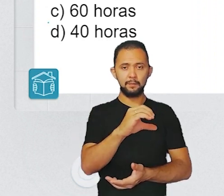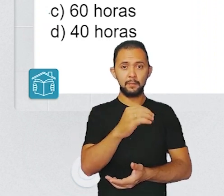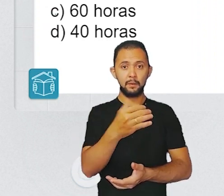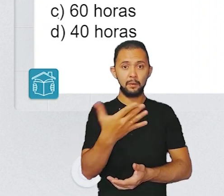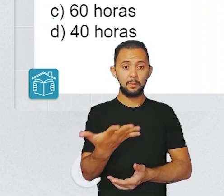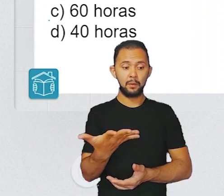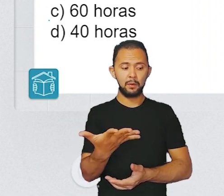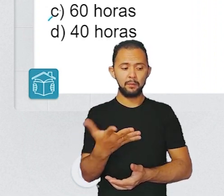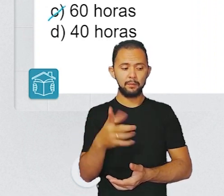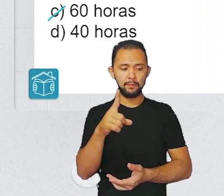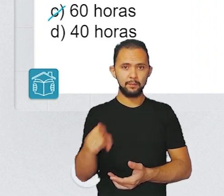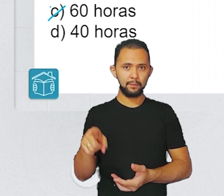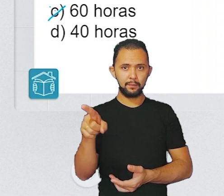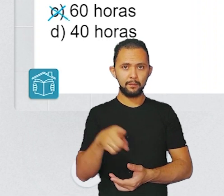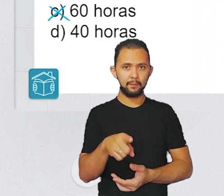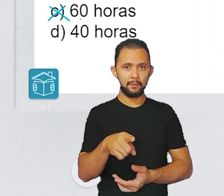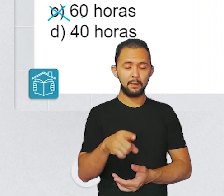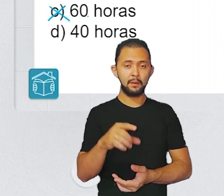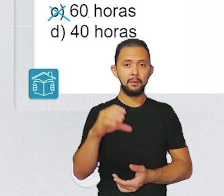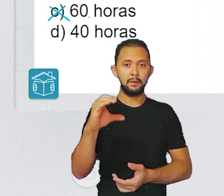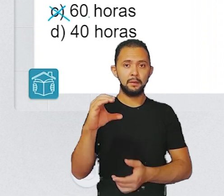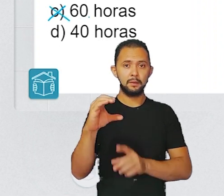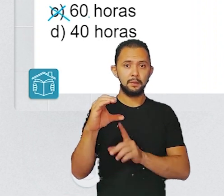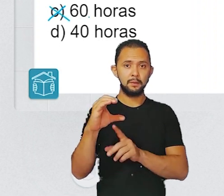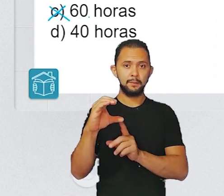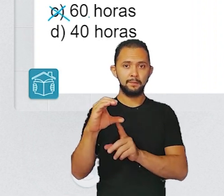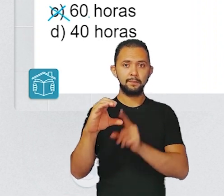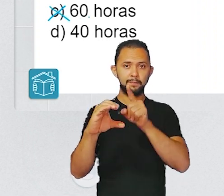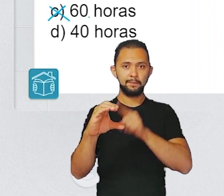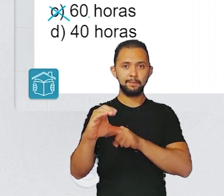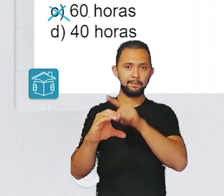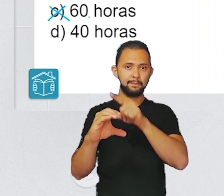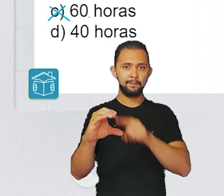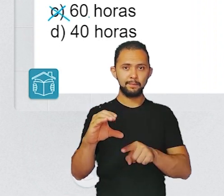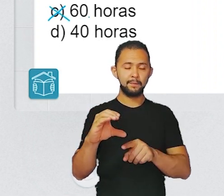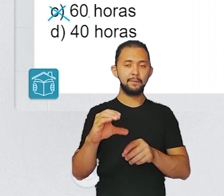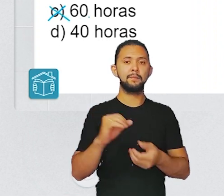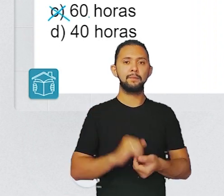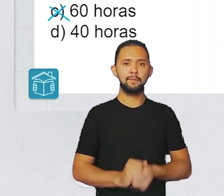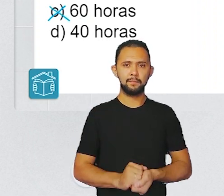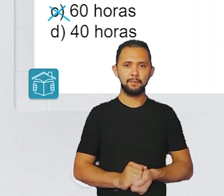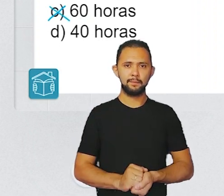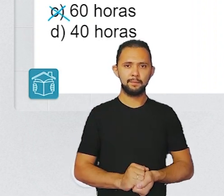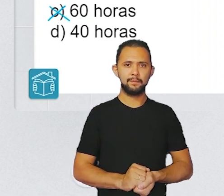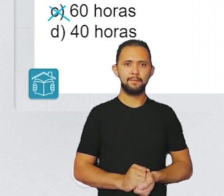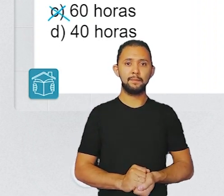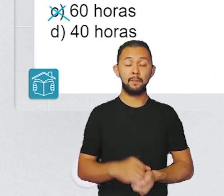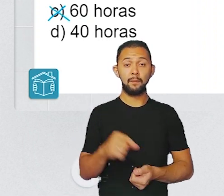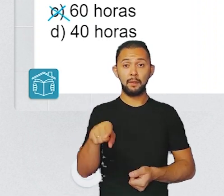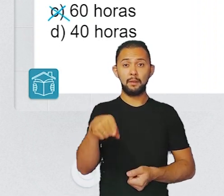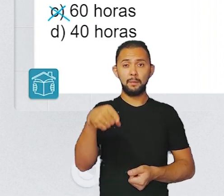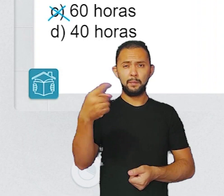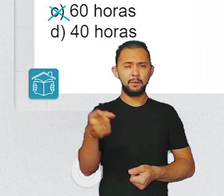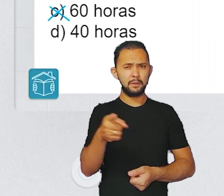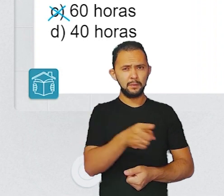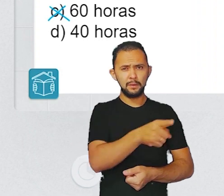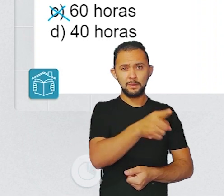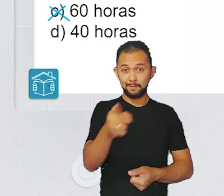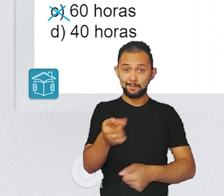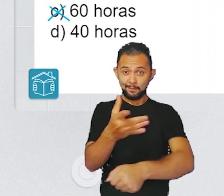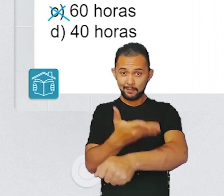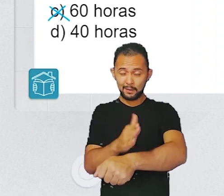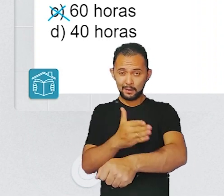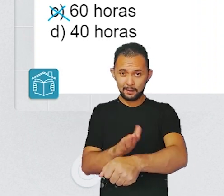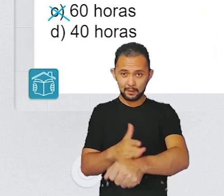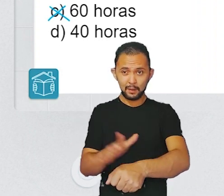certa, letra C, de como estava fácil. Depois que você treina, que você vê como é que